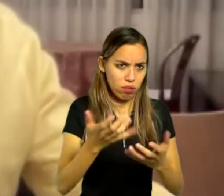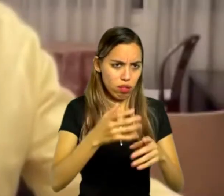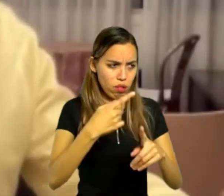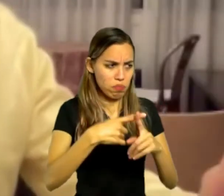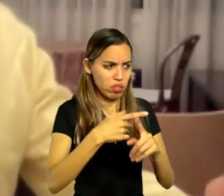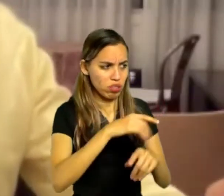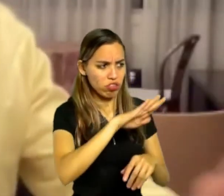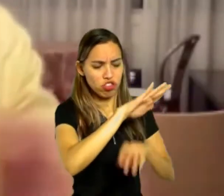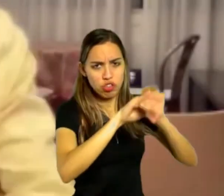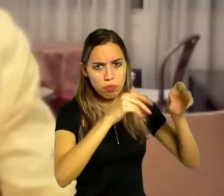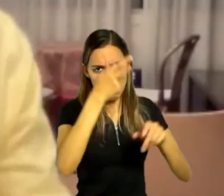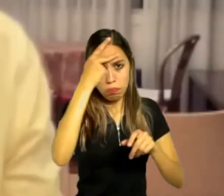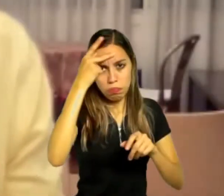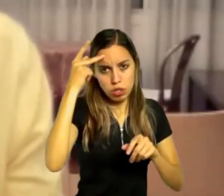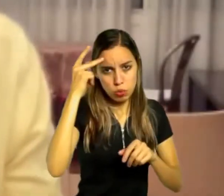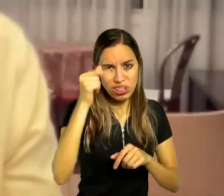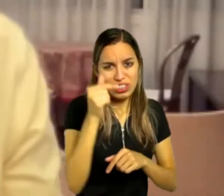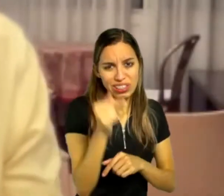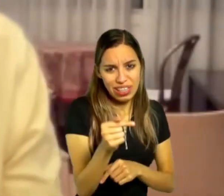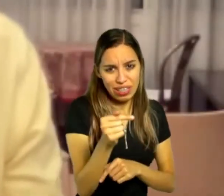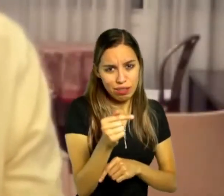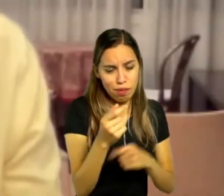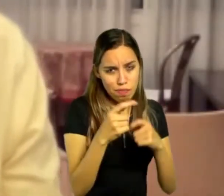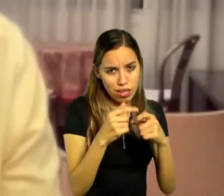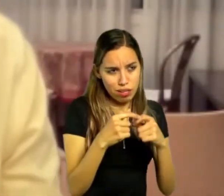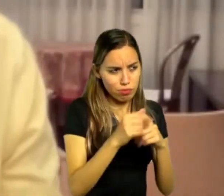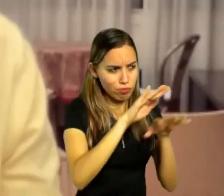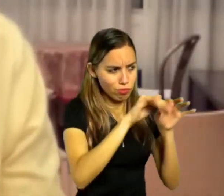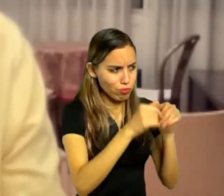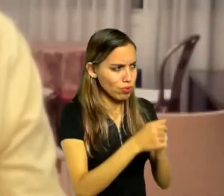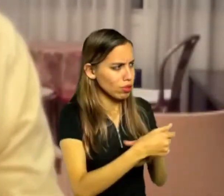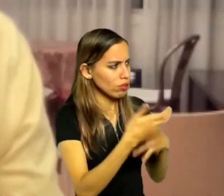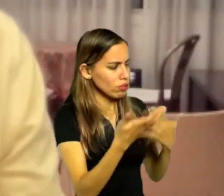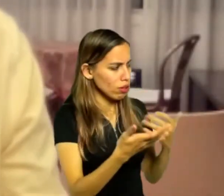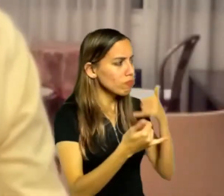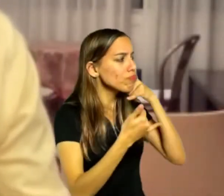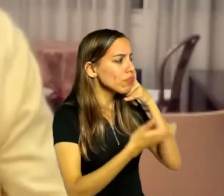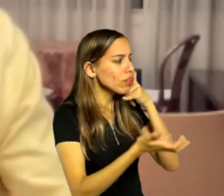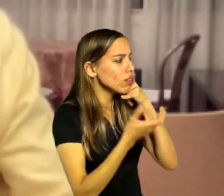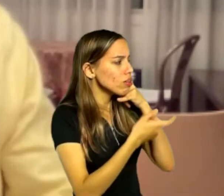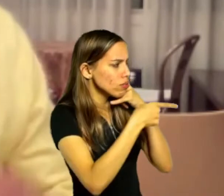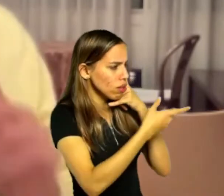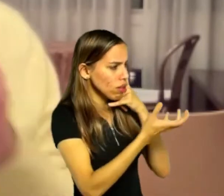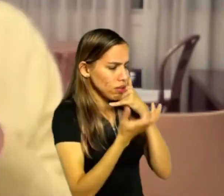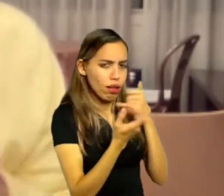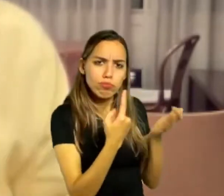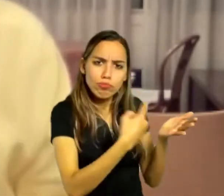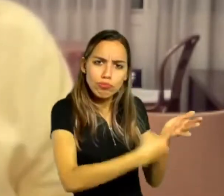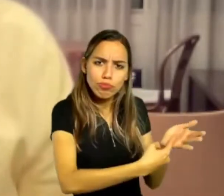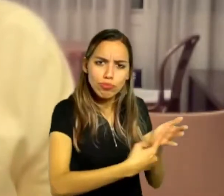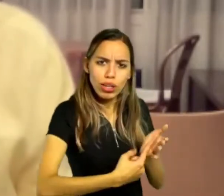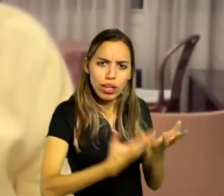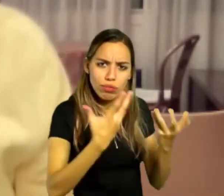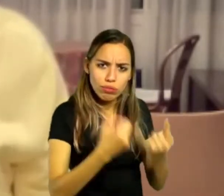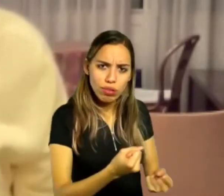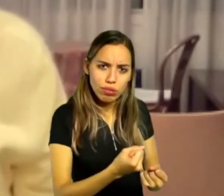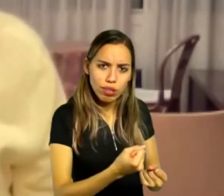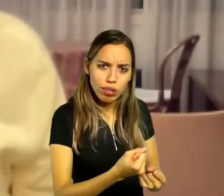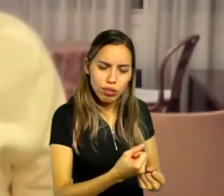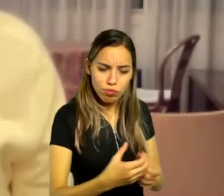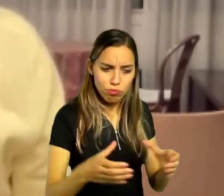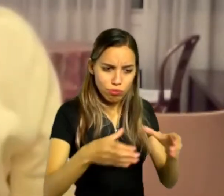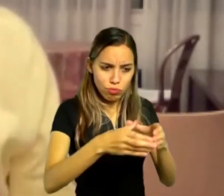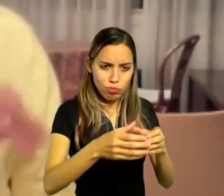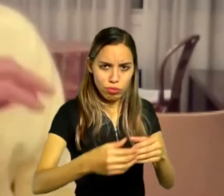convidando 7 pessoas. Eu queria que você aceitasse o convite. Falei, tudo bem, aceitei o convite. Nós passamos 7